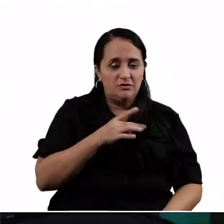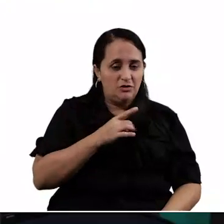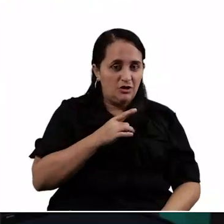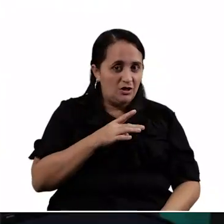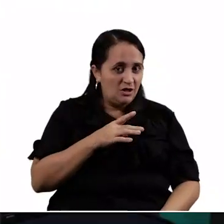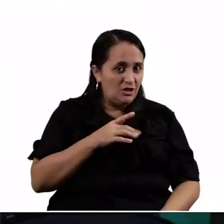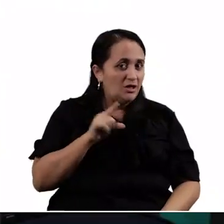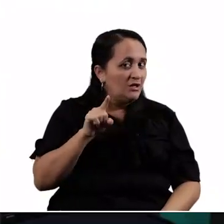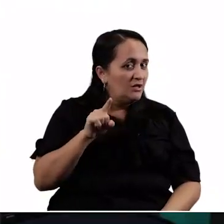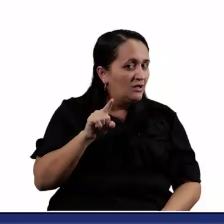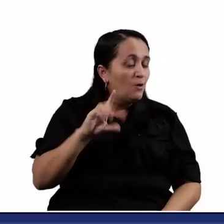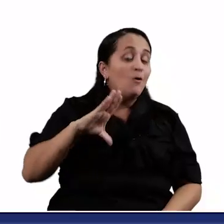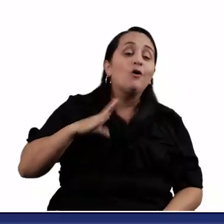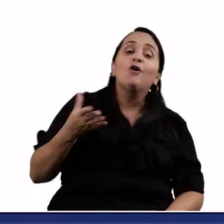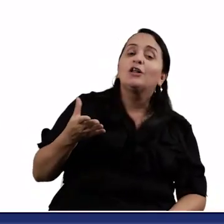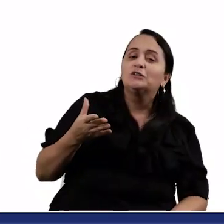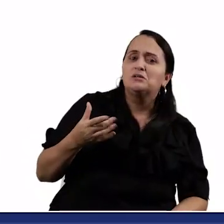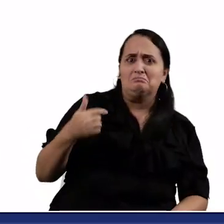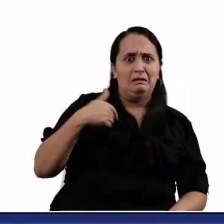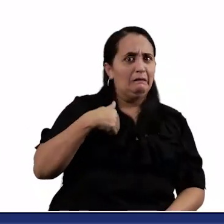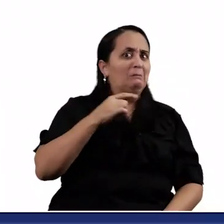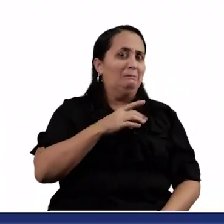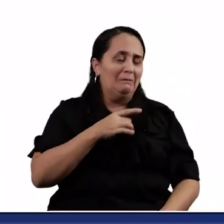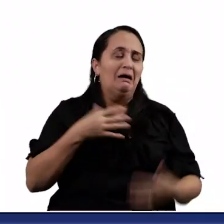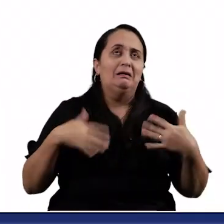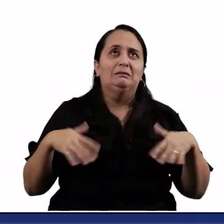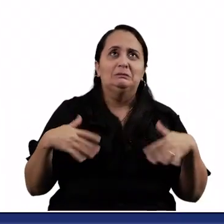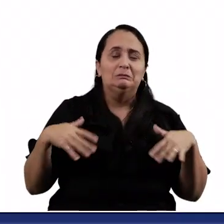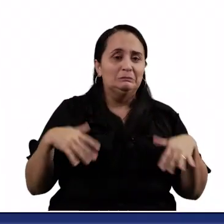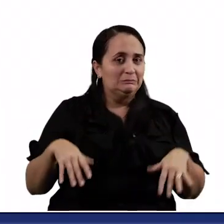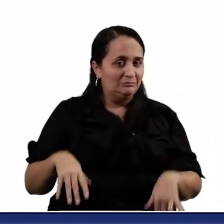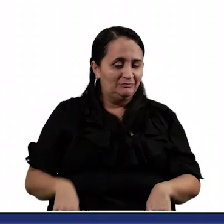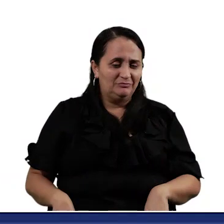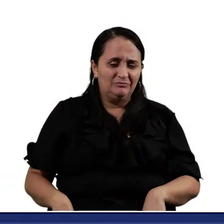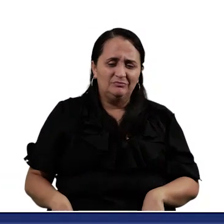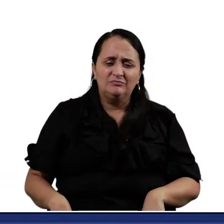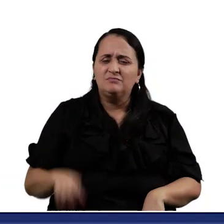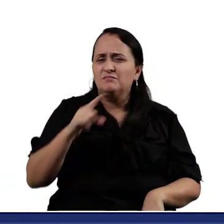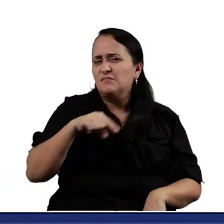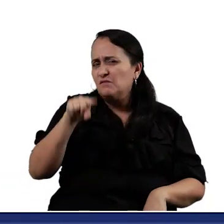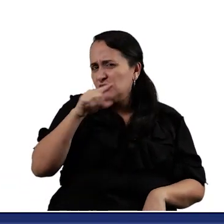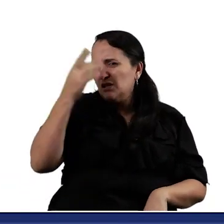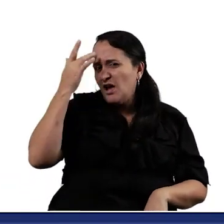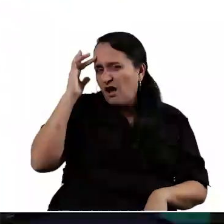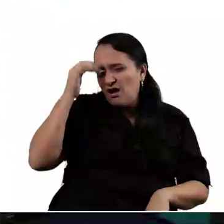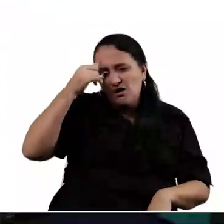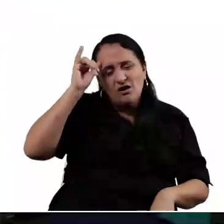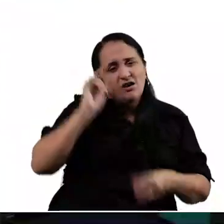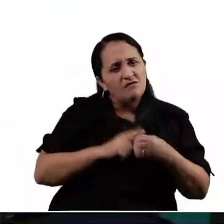que cresceu ficou medrosa E você acha que uma fazenda pode ser mal assombrada